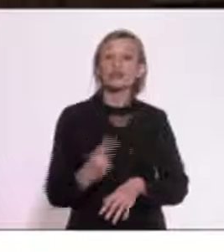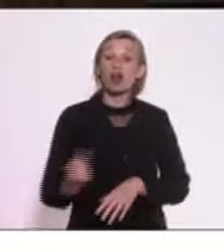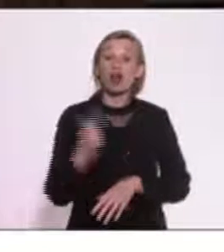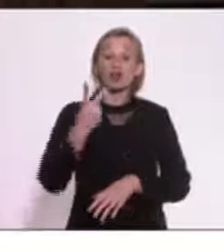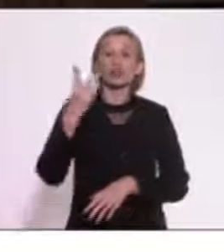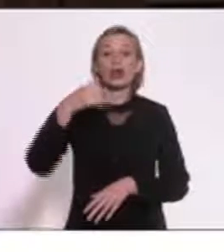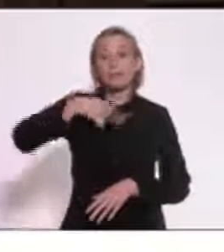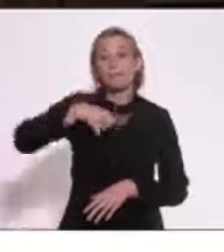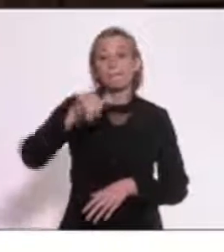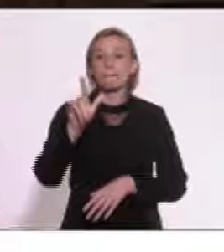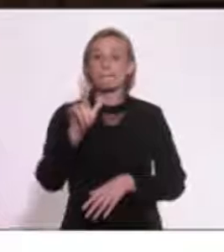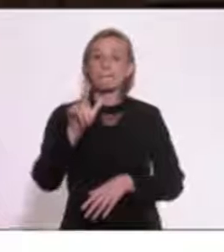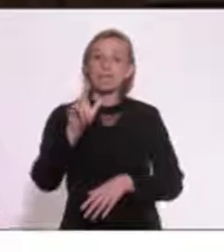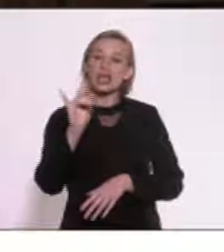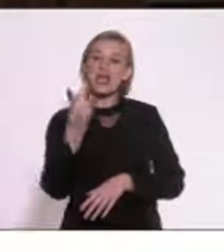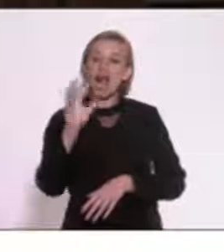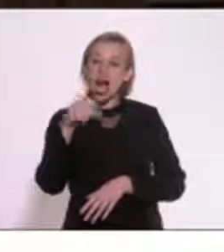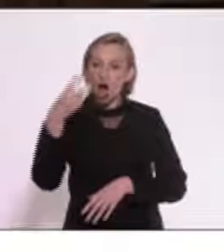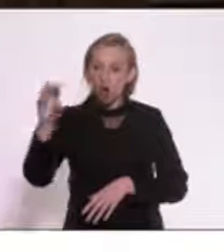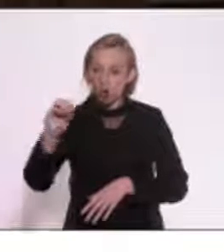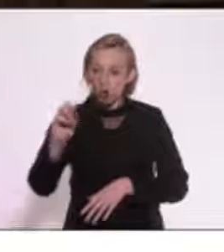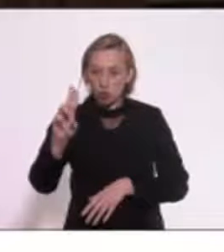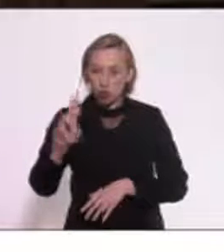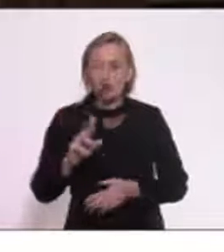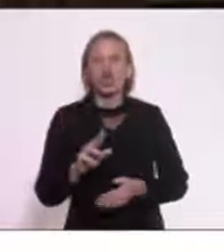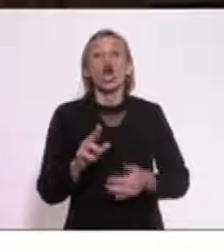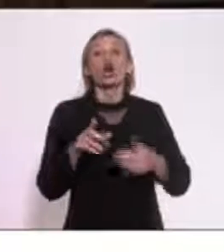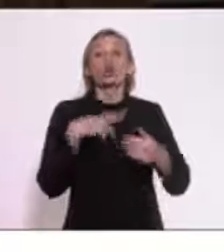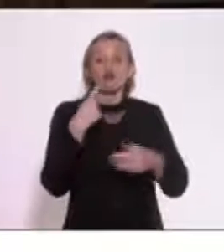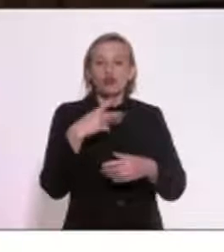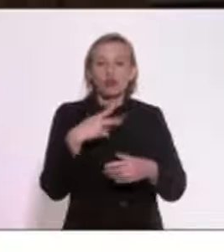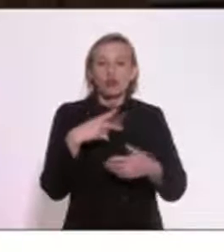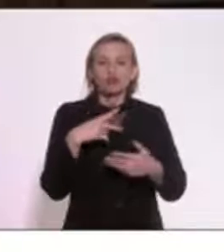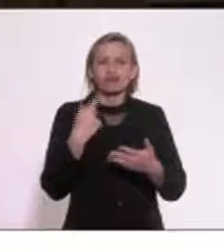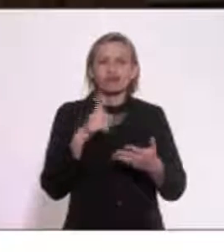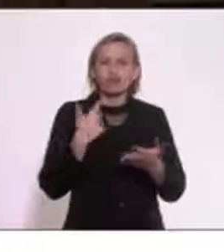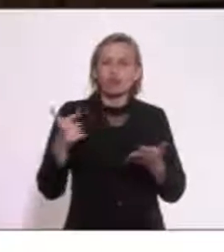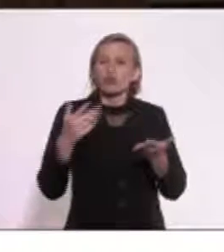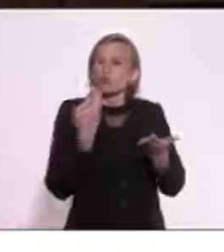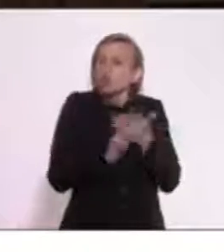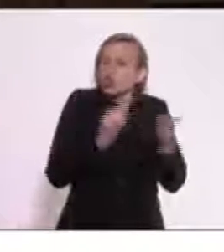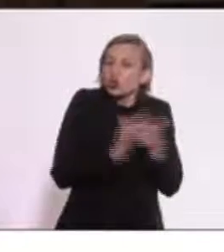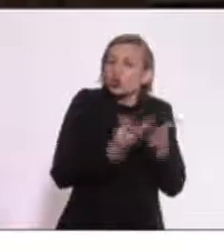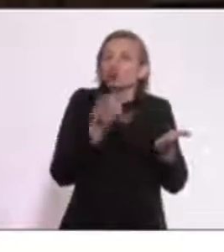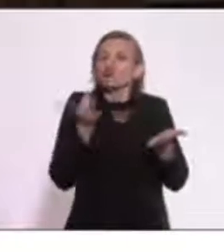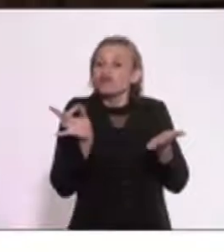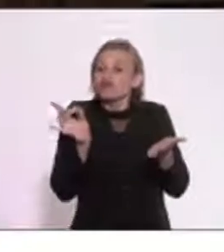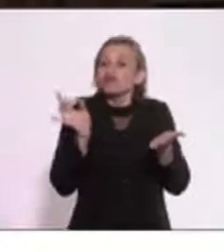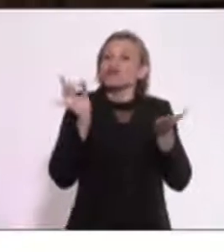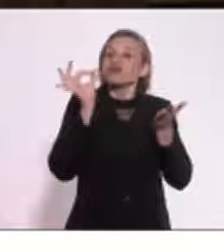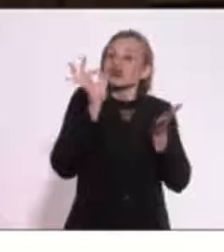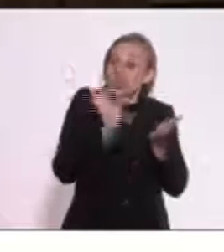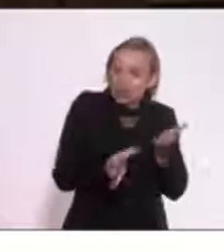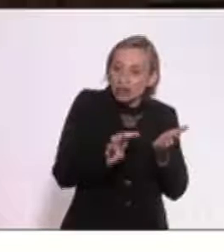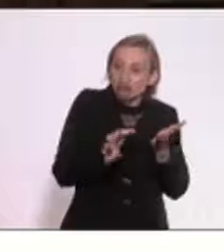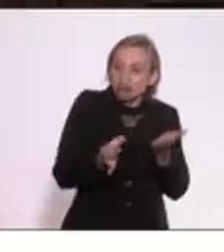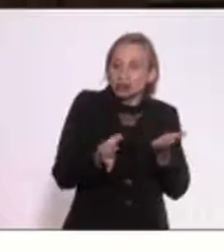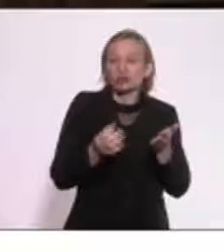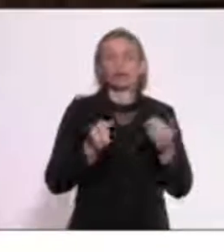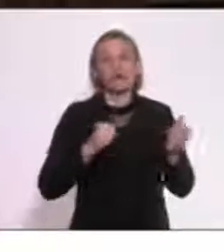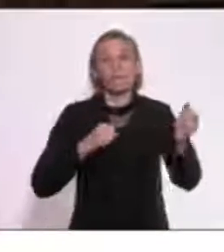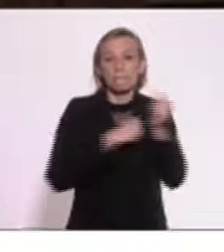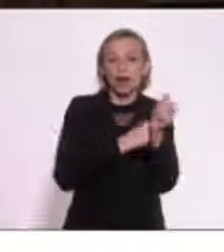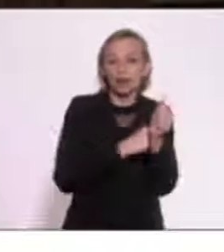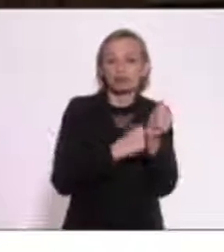bilhão. Então, isso me permite dizer que não há um estudo real e concreto desse impacto orçamentário. E